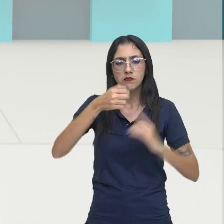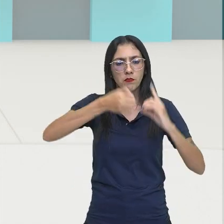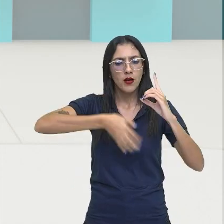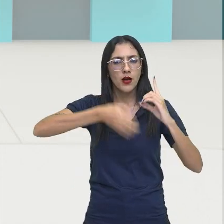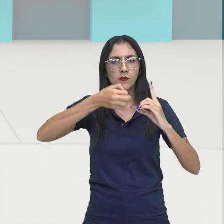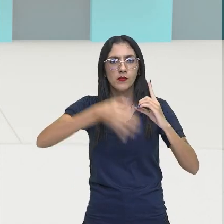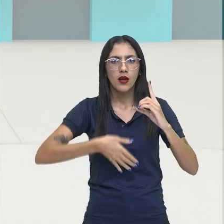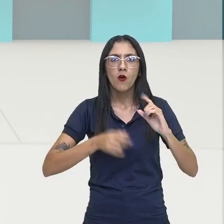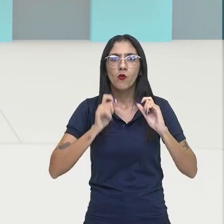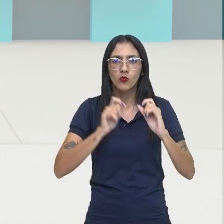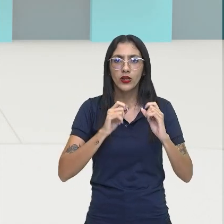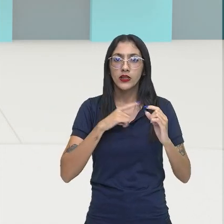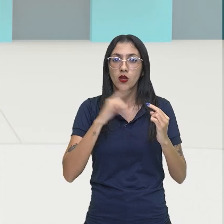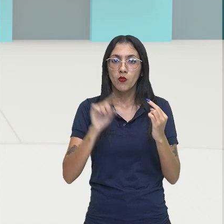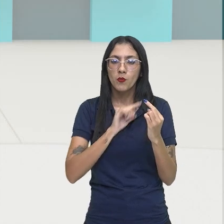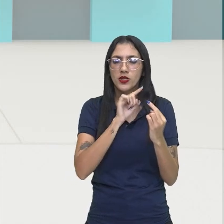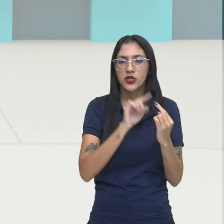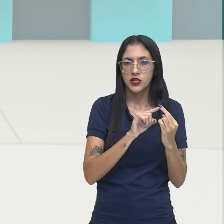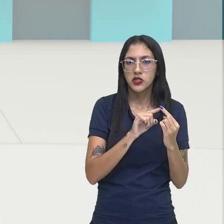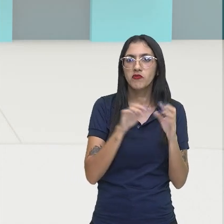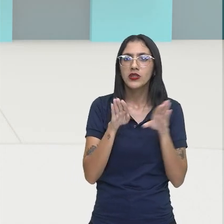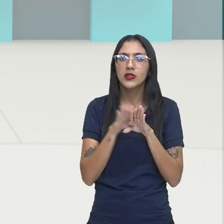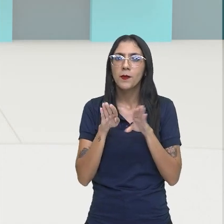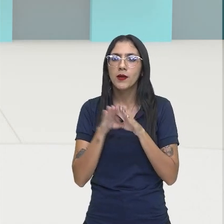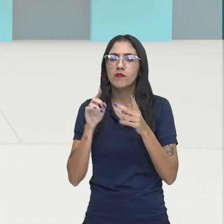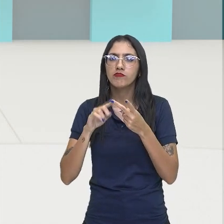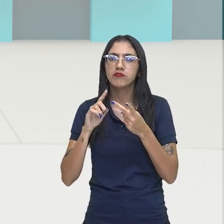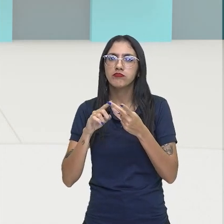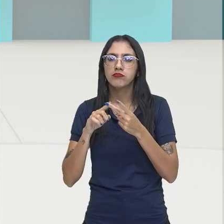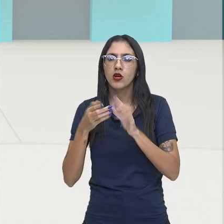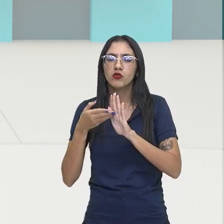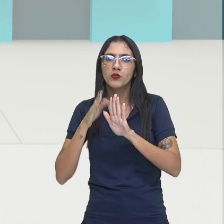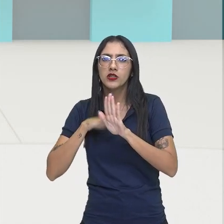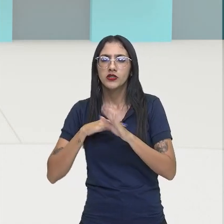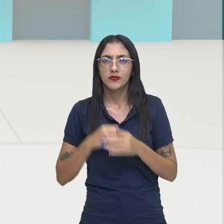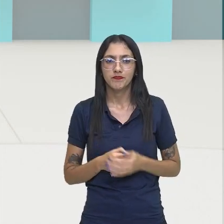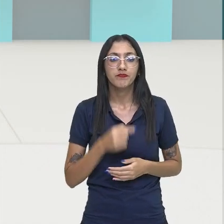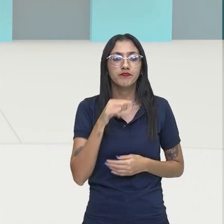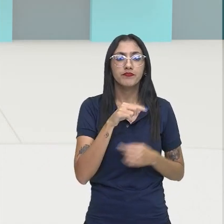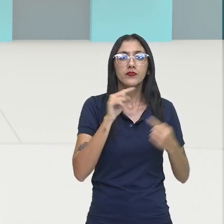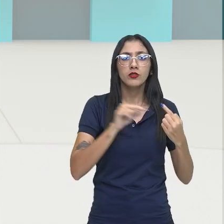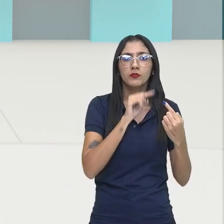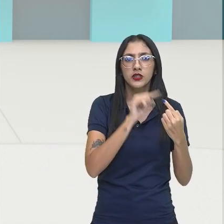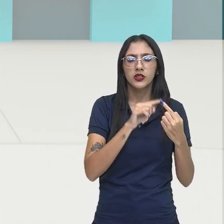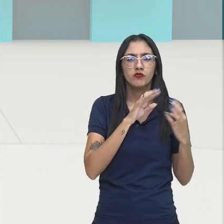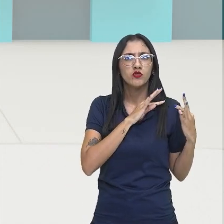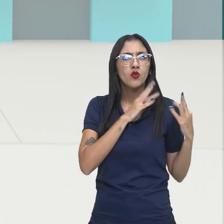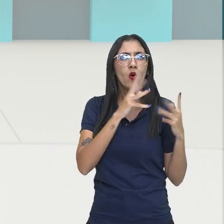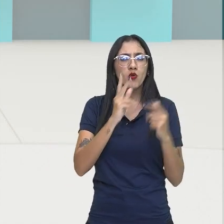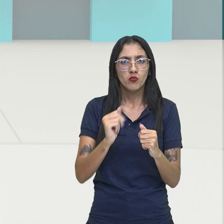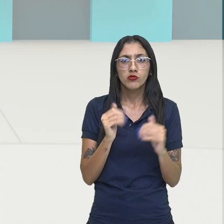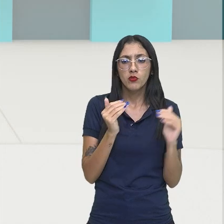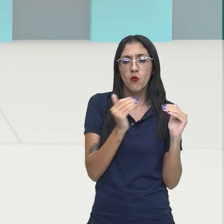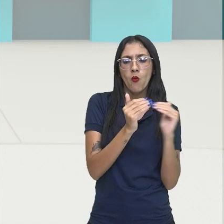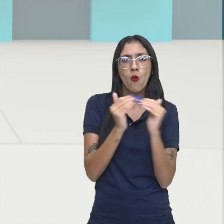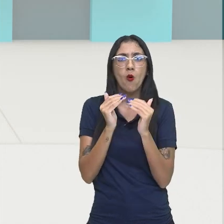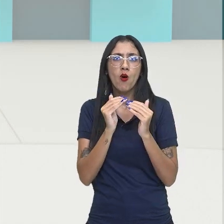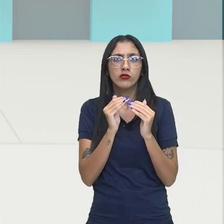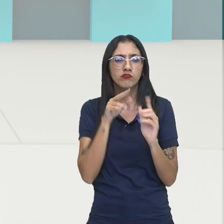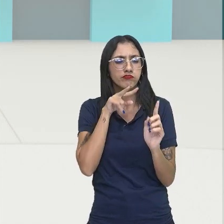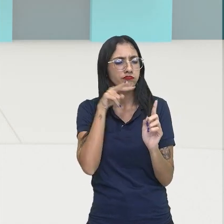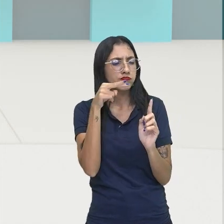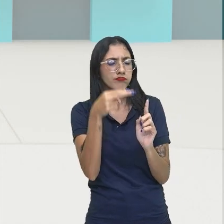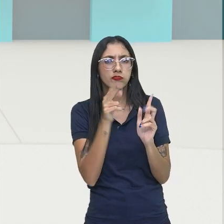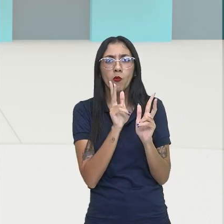a descrição objetiva e a descrição subjetiva. A objetiva é quando todo mundo tem a mesma visão sobre